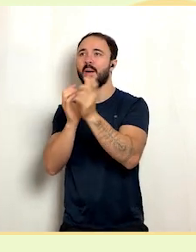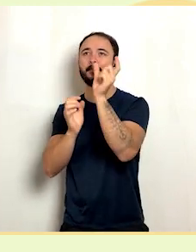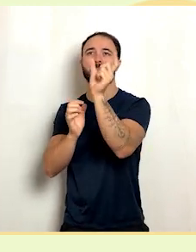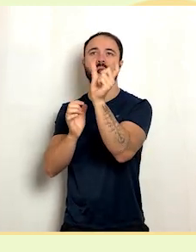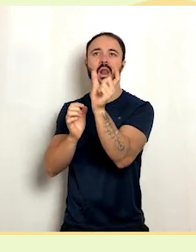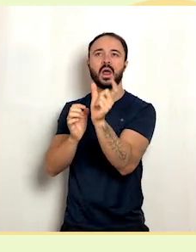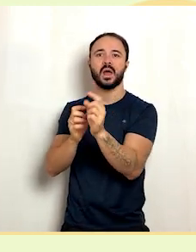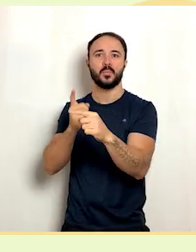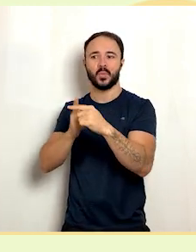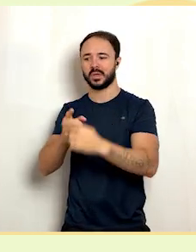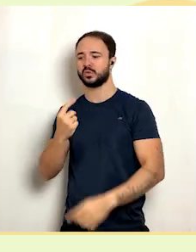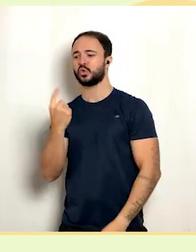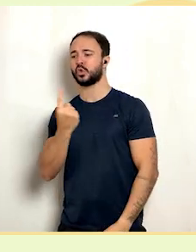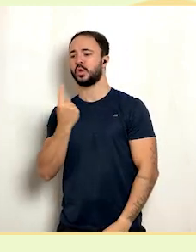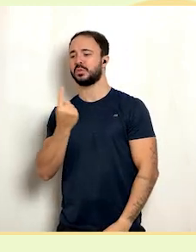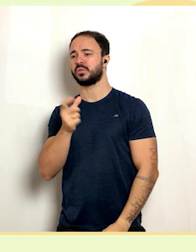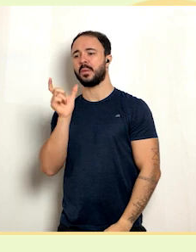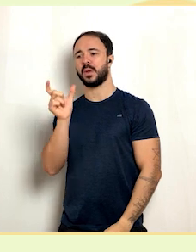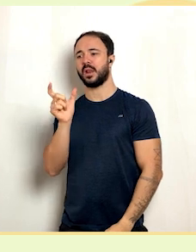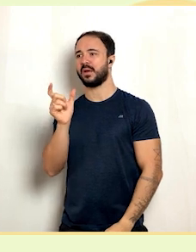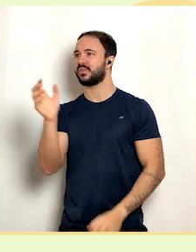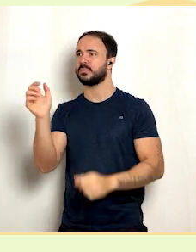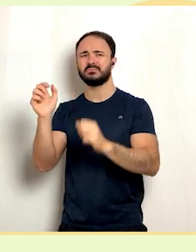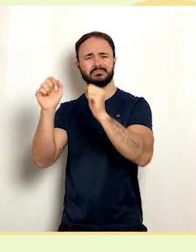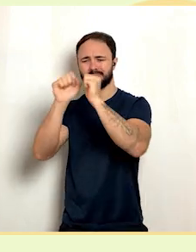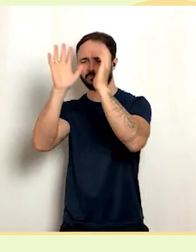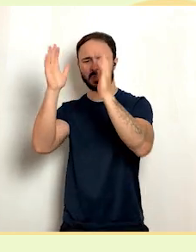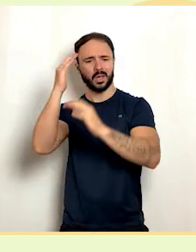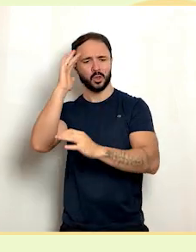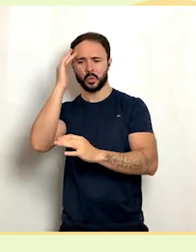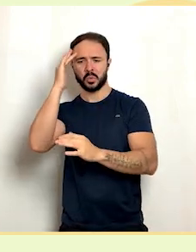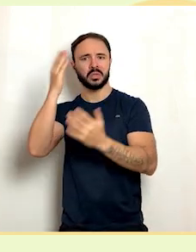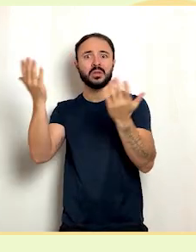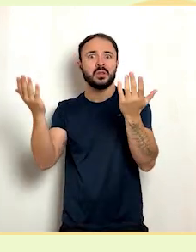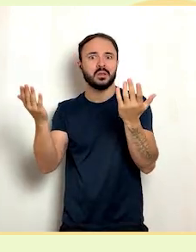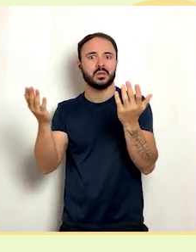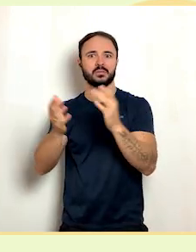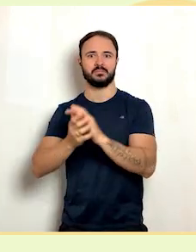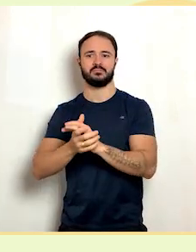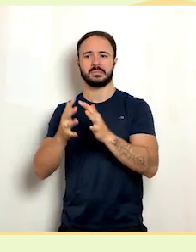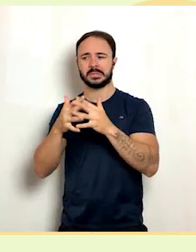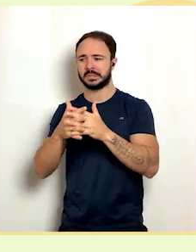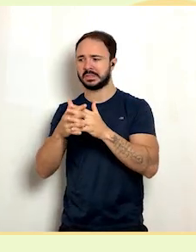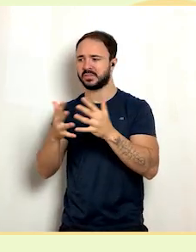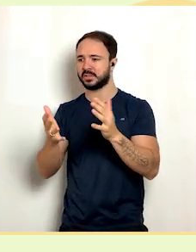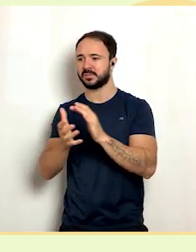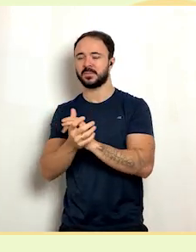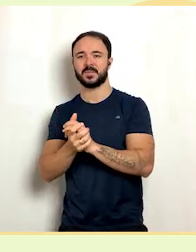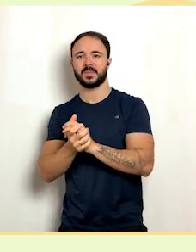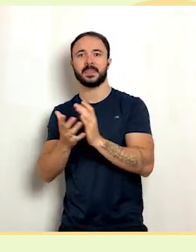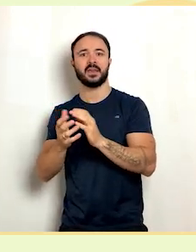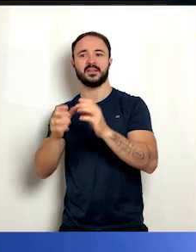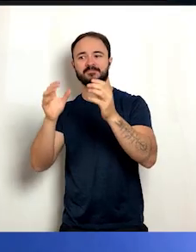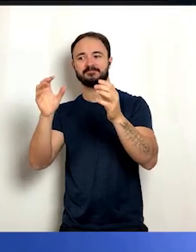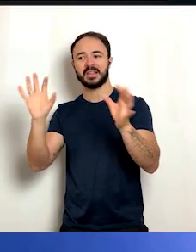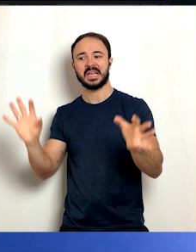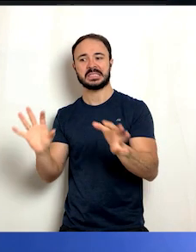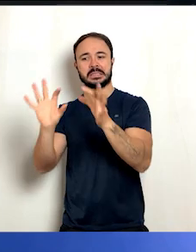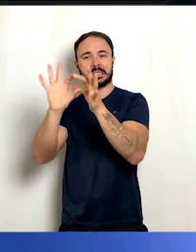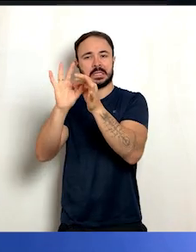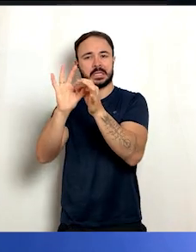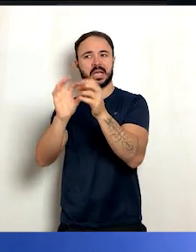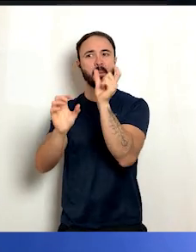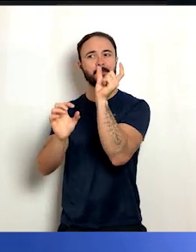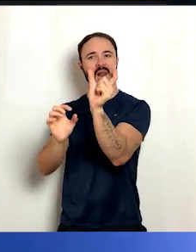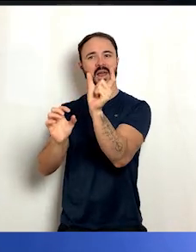conseguem transmitir uma informação completa sozinhos. Estes elementos, esses complementos dos verbos transitivos, são chamados